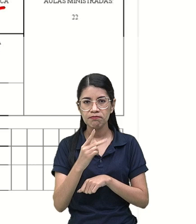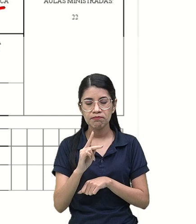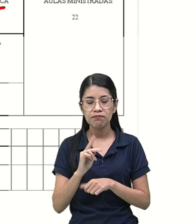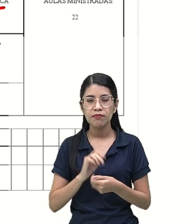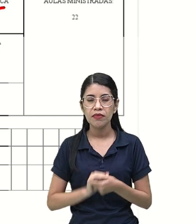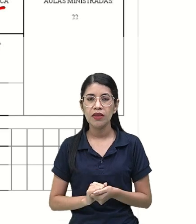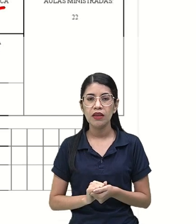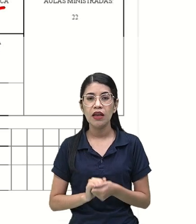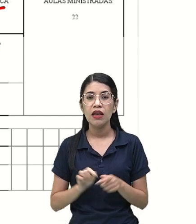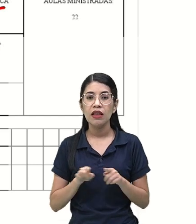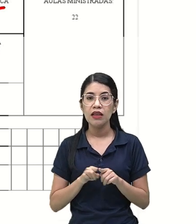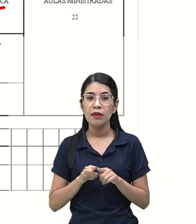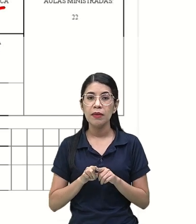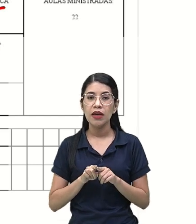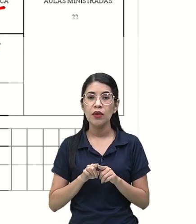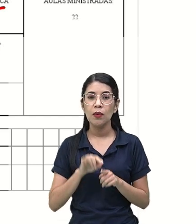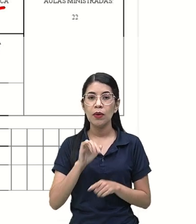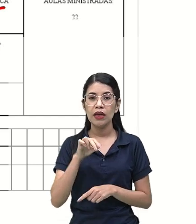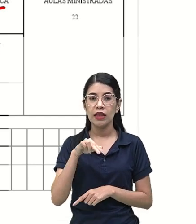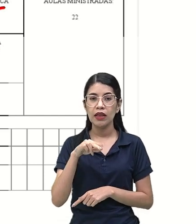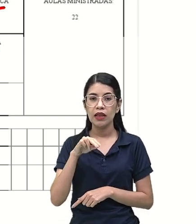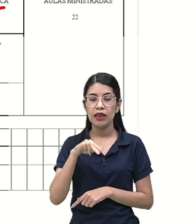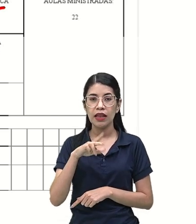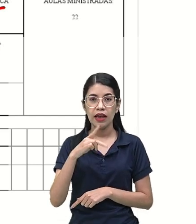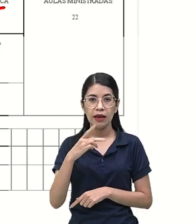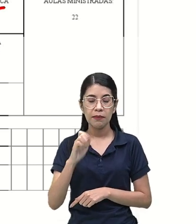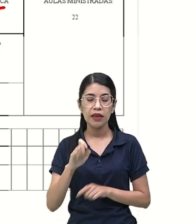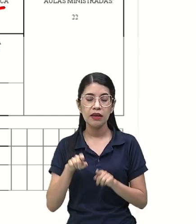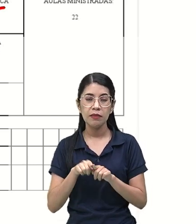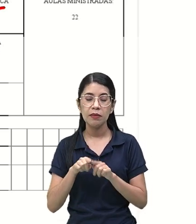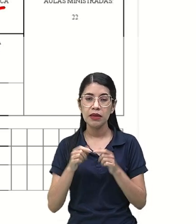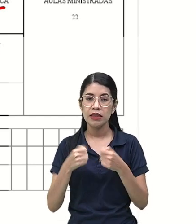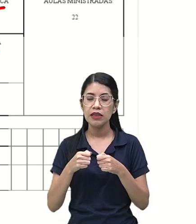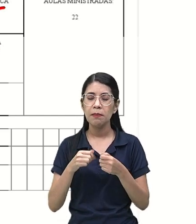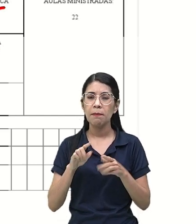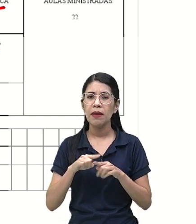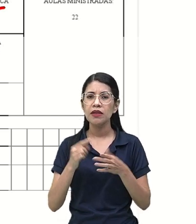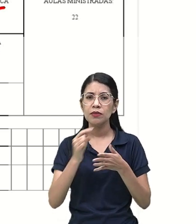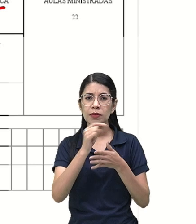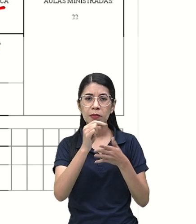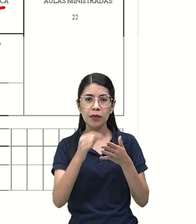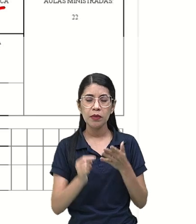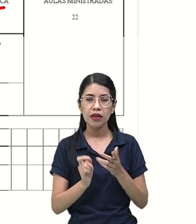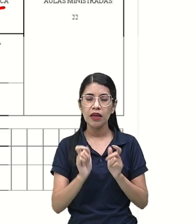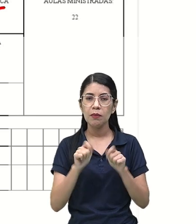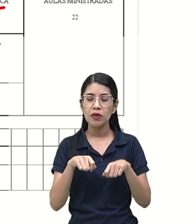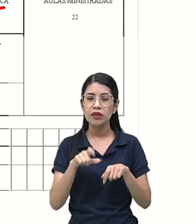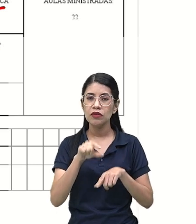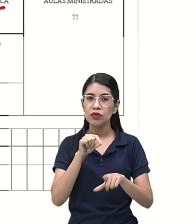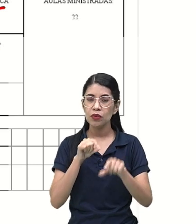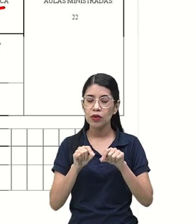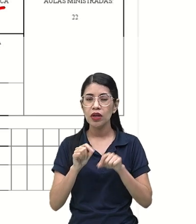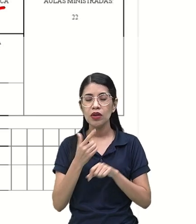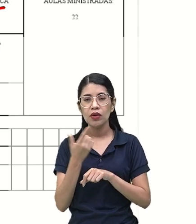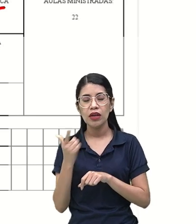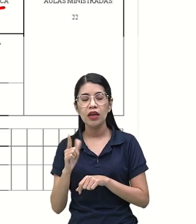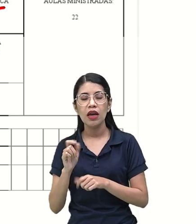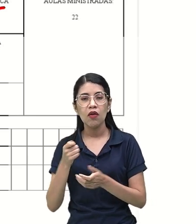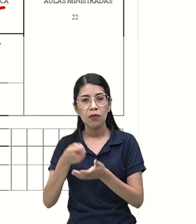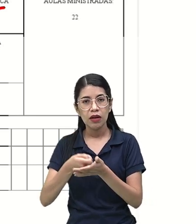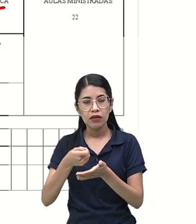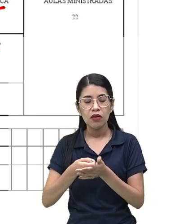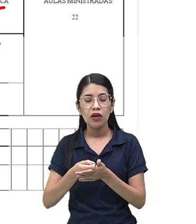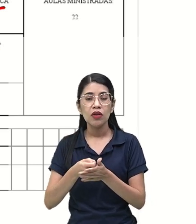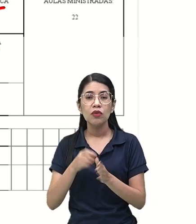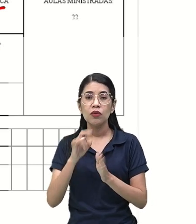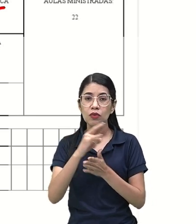INEP você vai colocar, mas quais são, professora, obrigatória, quais são opcionais? Está lá no documento orientador mostrando direitinho para vocês,